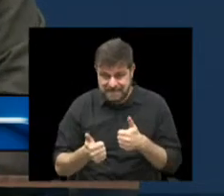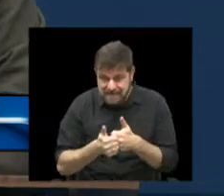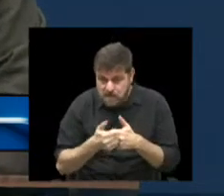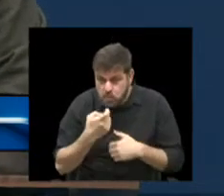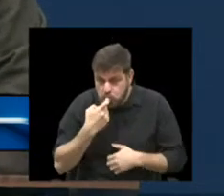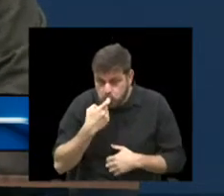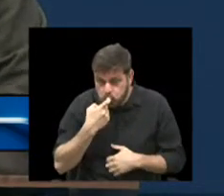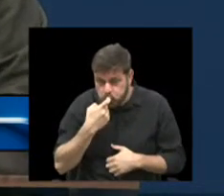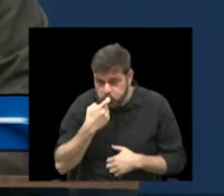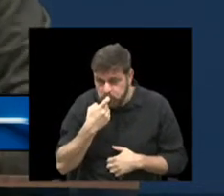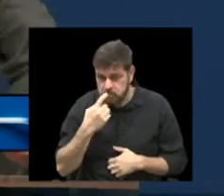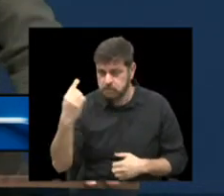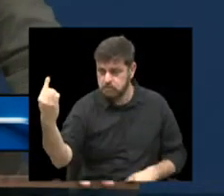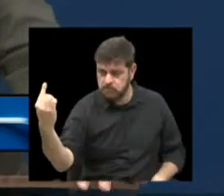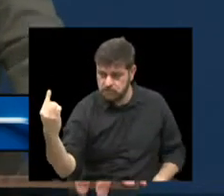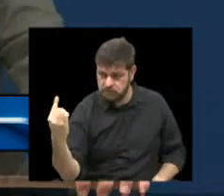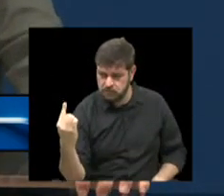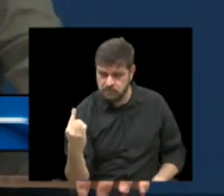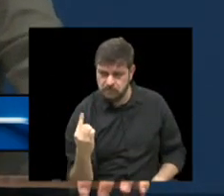o senhor